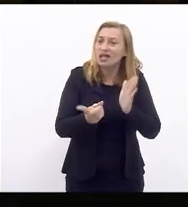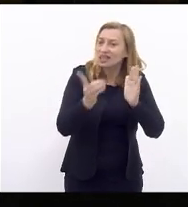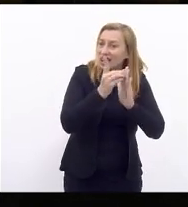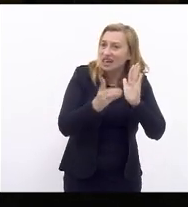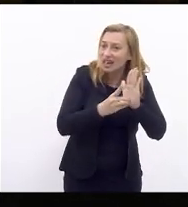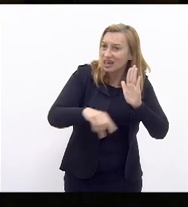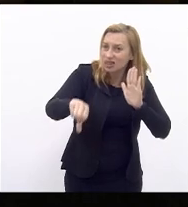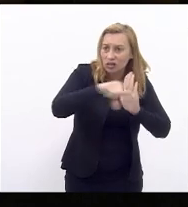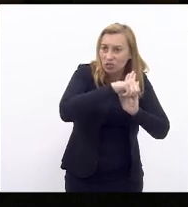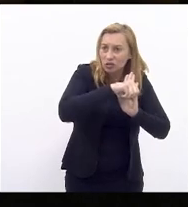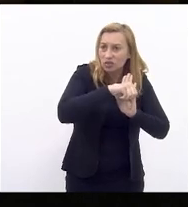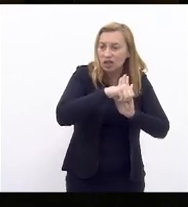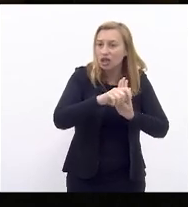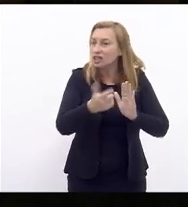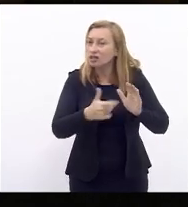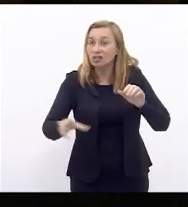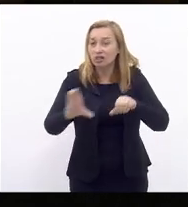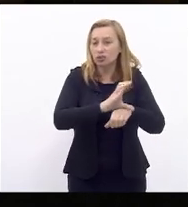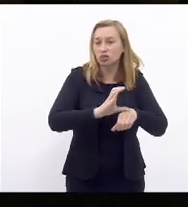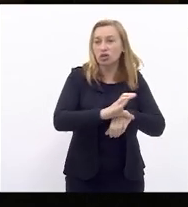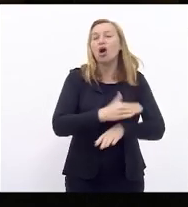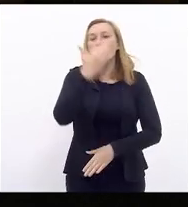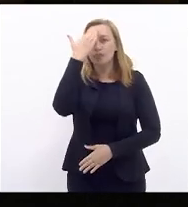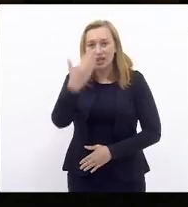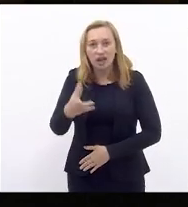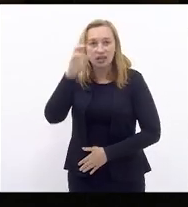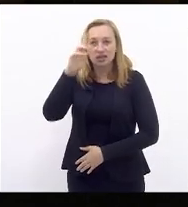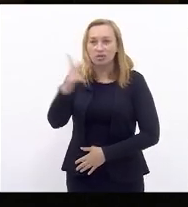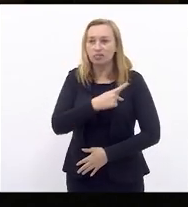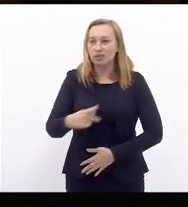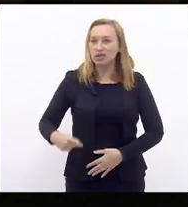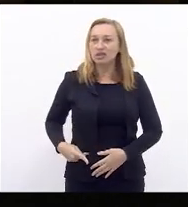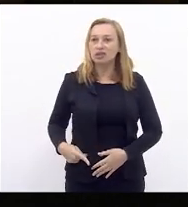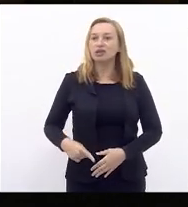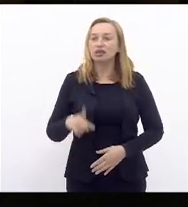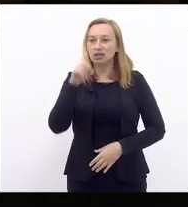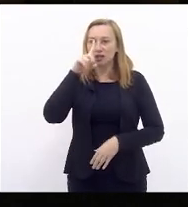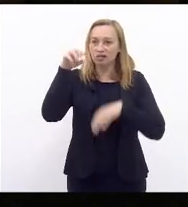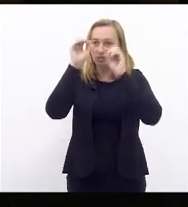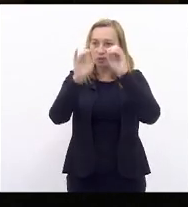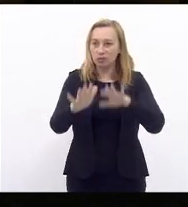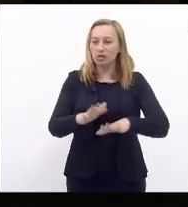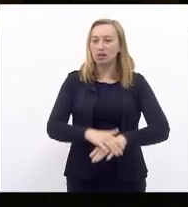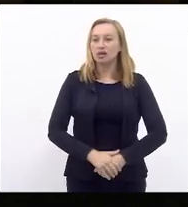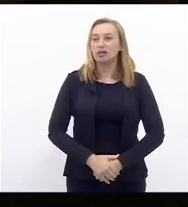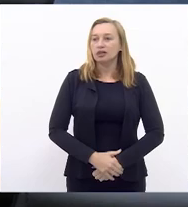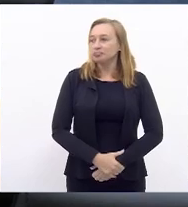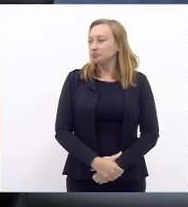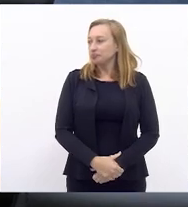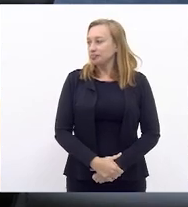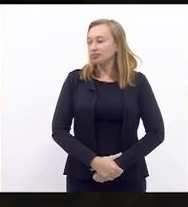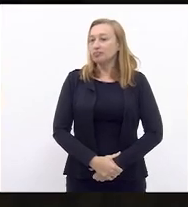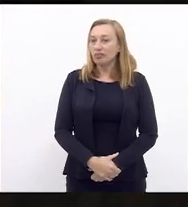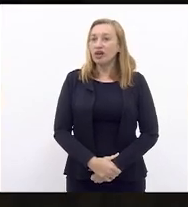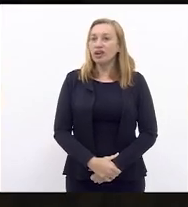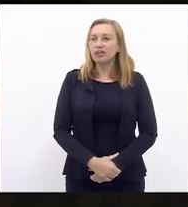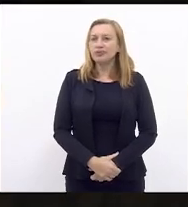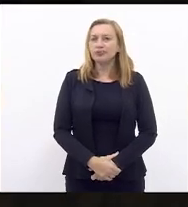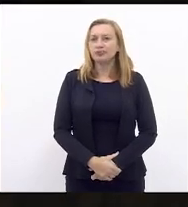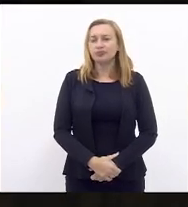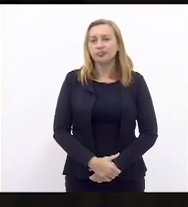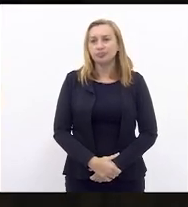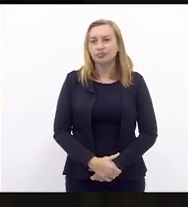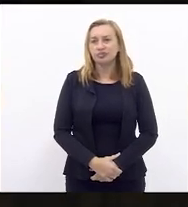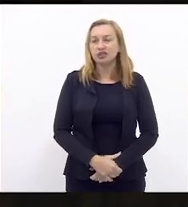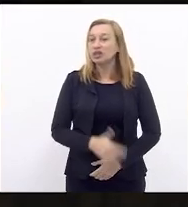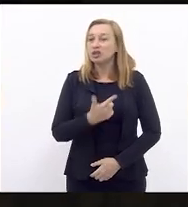e inconstitucionais. Muito obrigado, senhora presidente, que Deus nos abençoe. Amém, deputado.